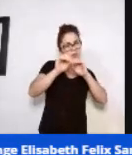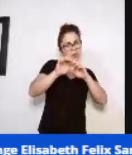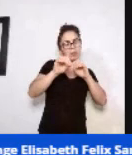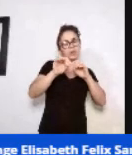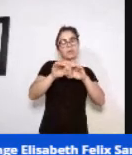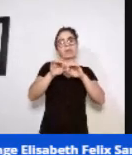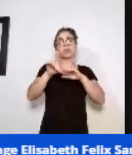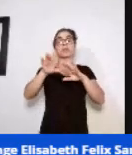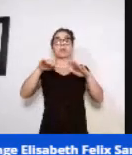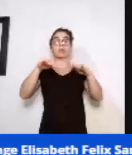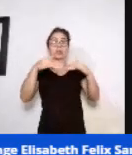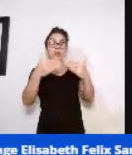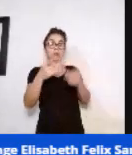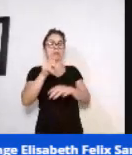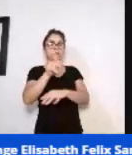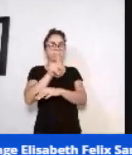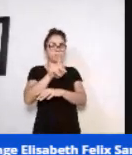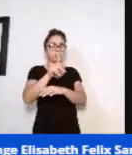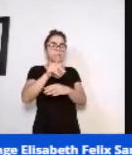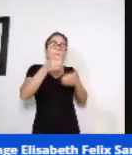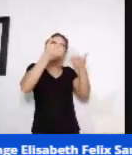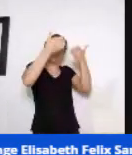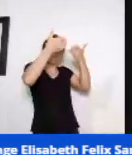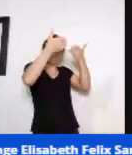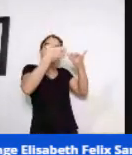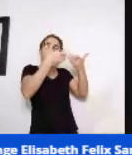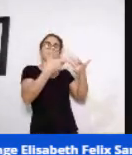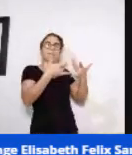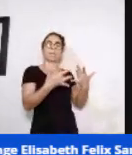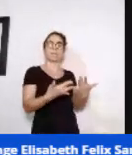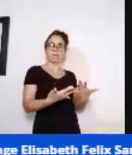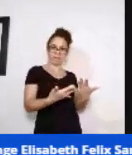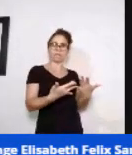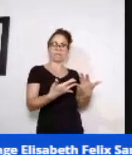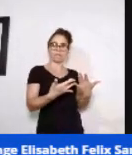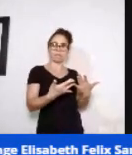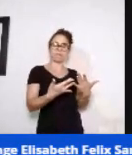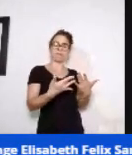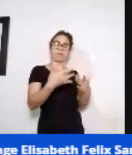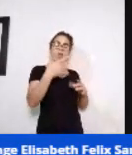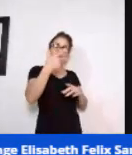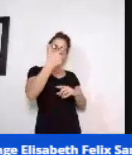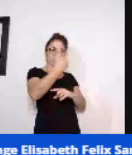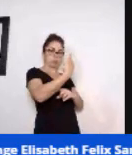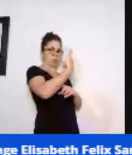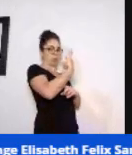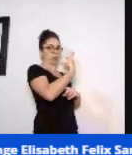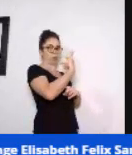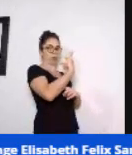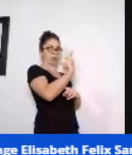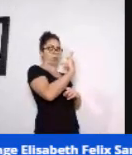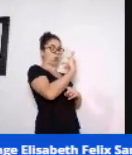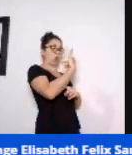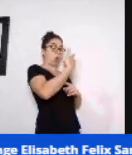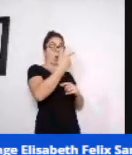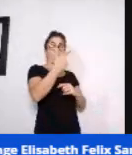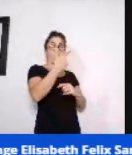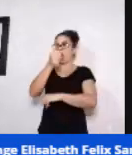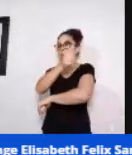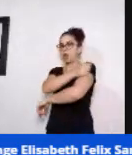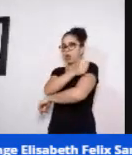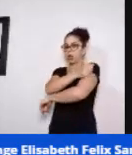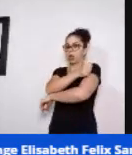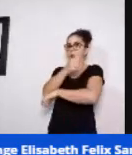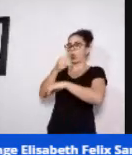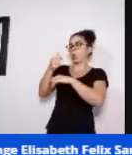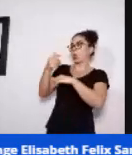as orientações, se coloca à frente do vídeo para que o aluno mantenha aquele vínculo afetivo com